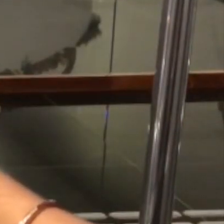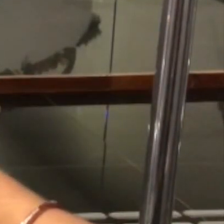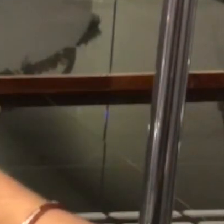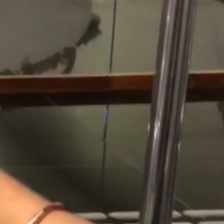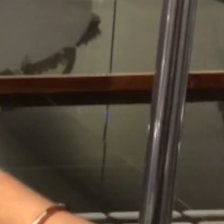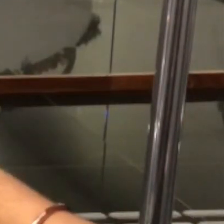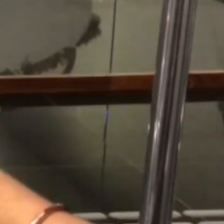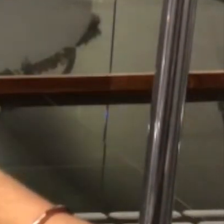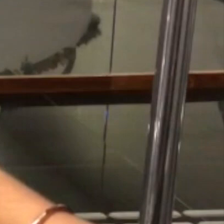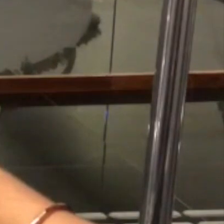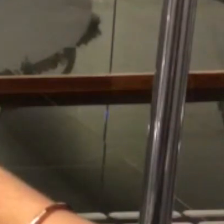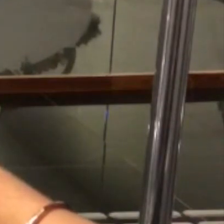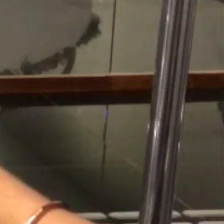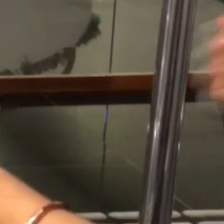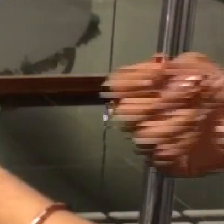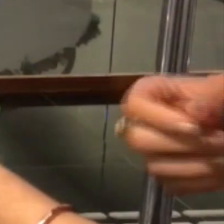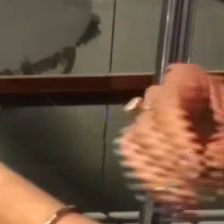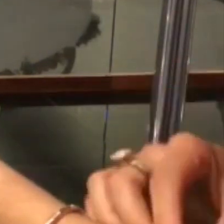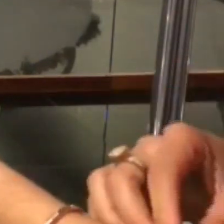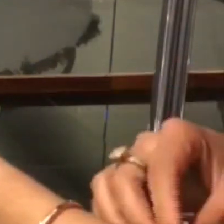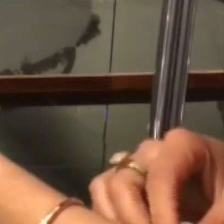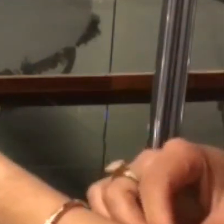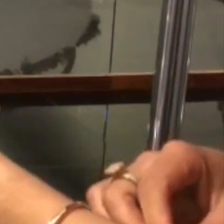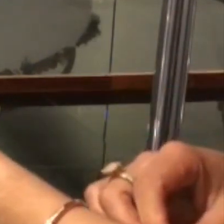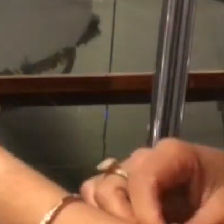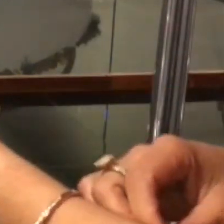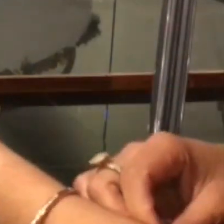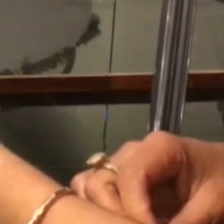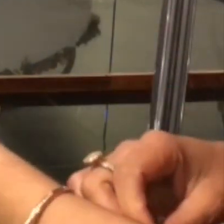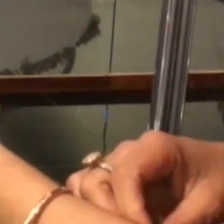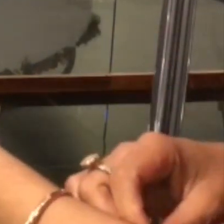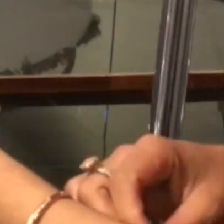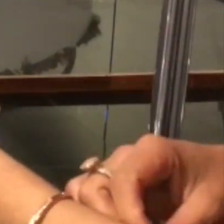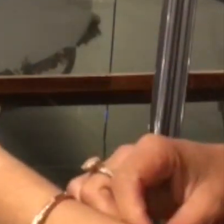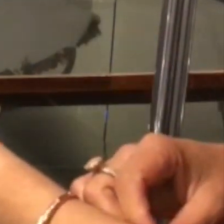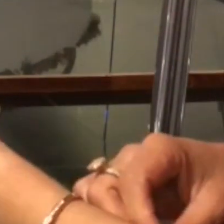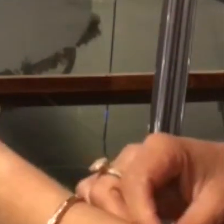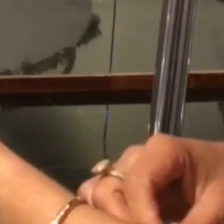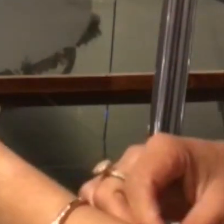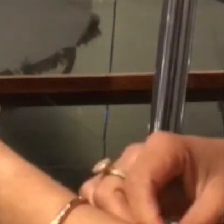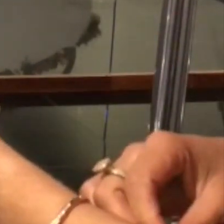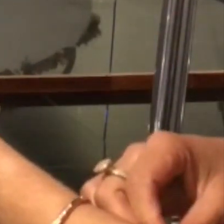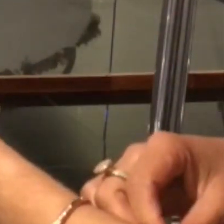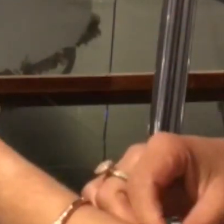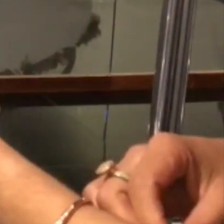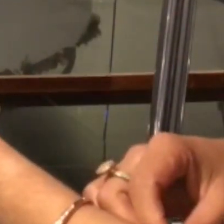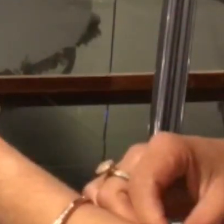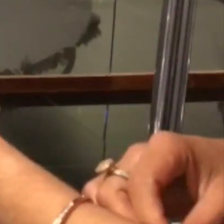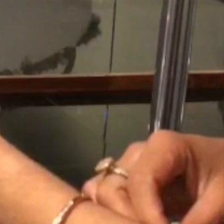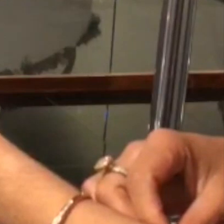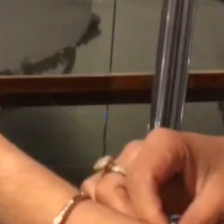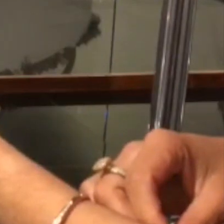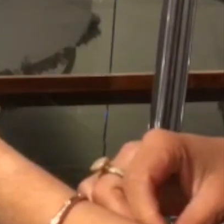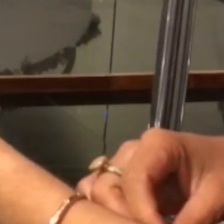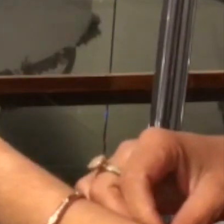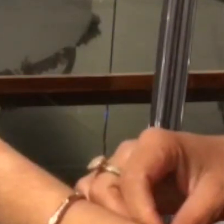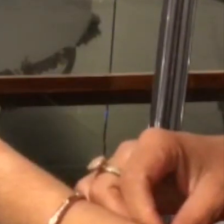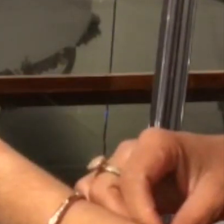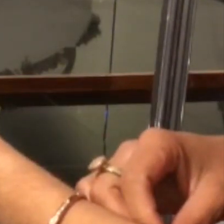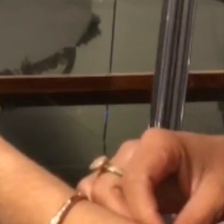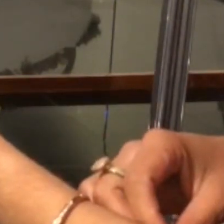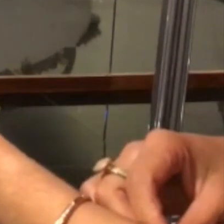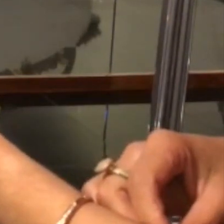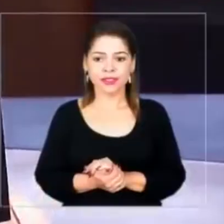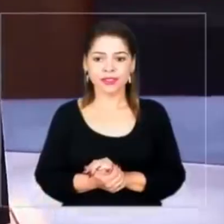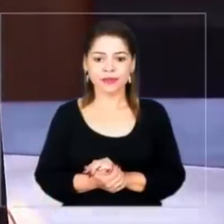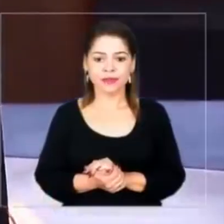é de uma qualidade extraordinária, humana e jurídica. O Brasil vai ganhar com essa vinda da